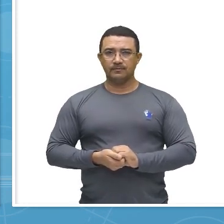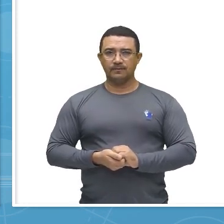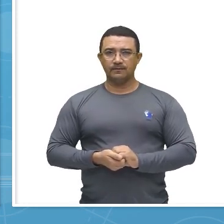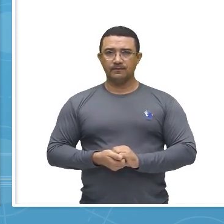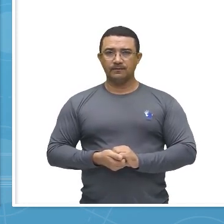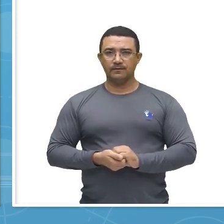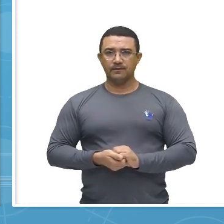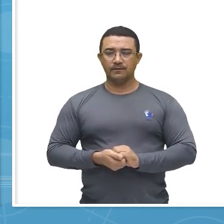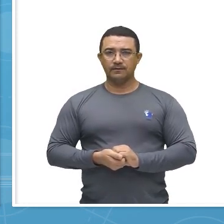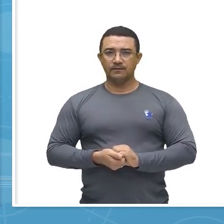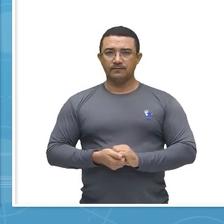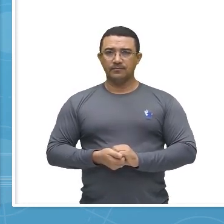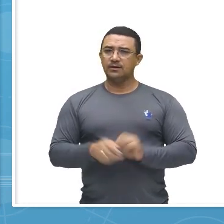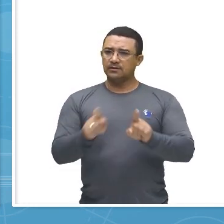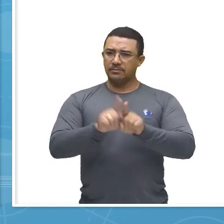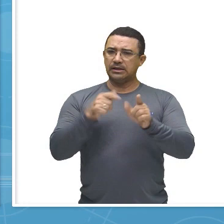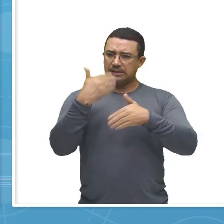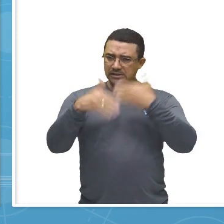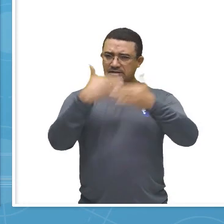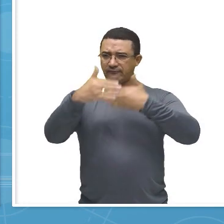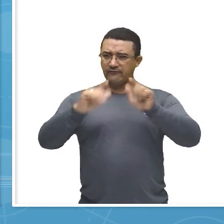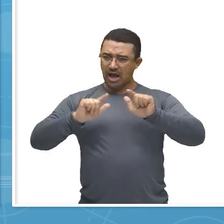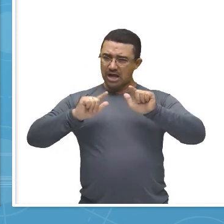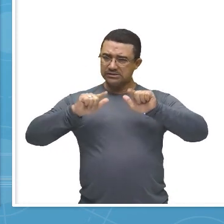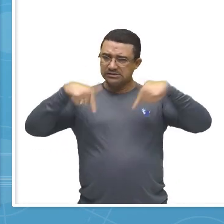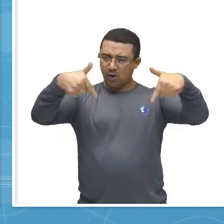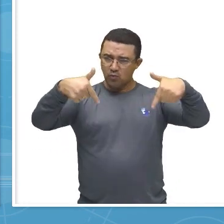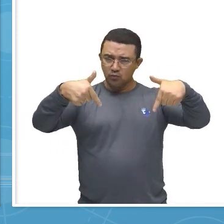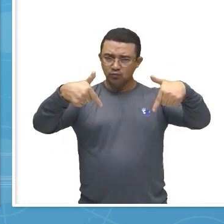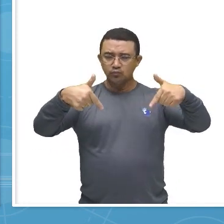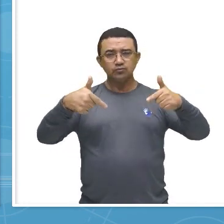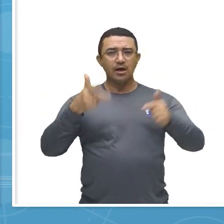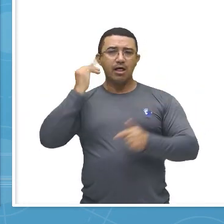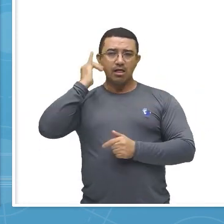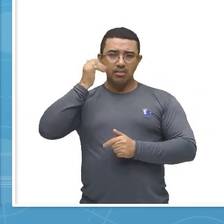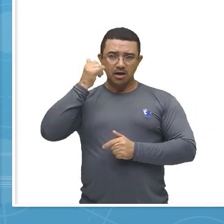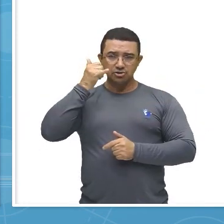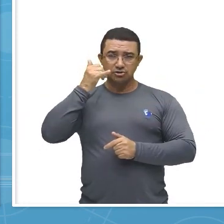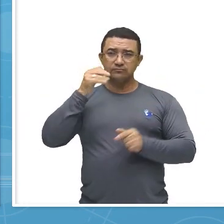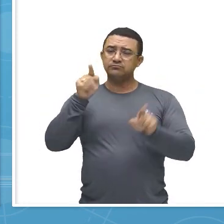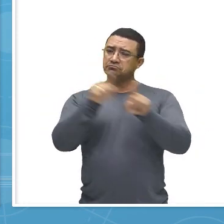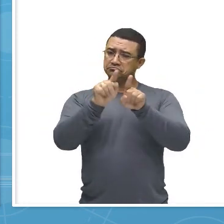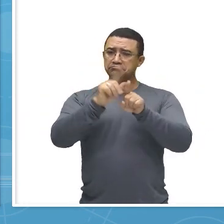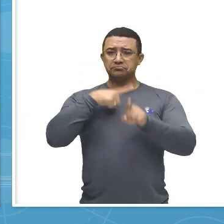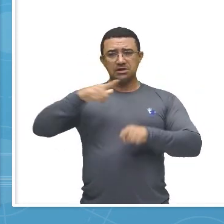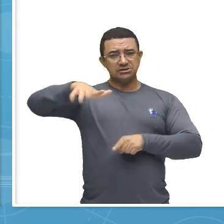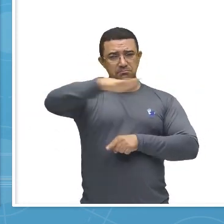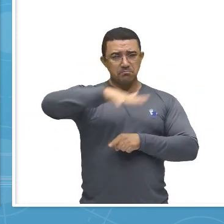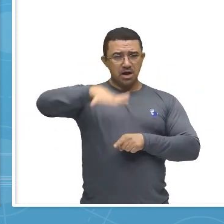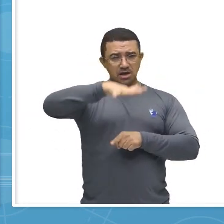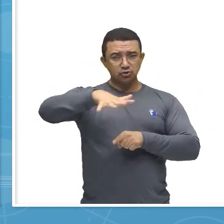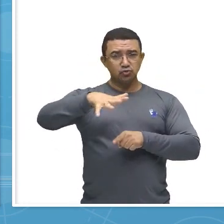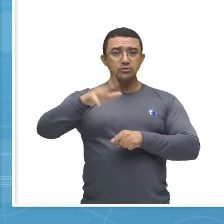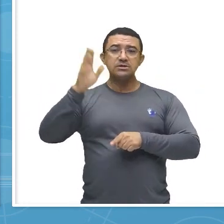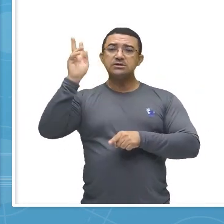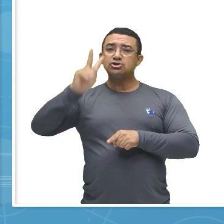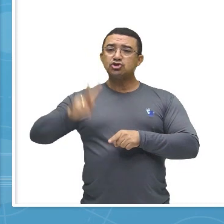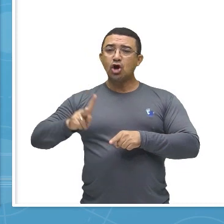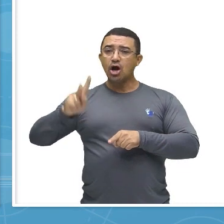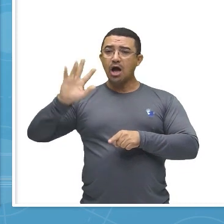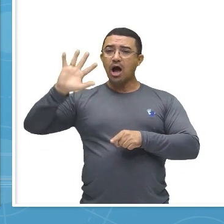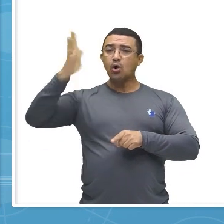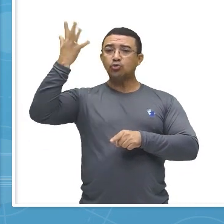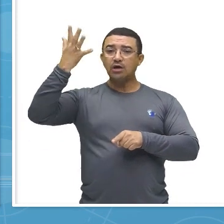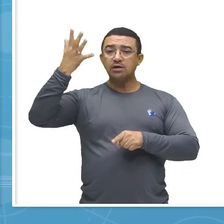narrativa, vão desenvolver as ações da narrativa. Temos também o espaço em que essa história se passa. Geralmente o